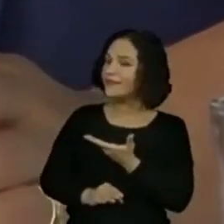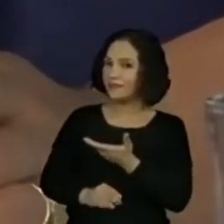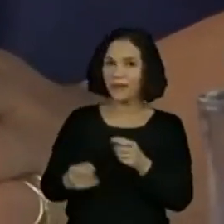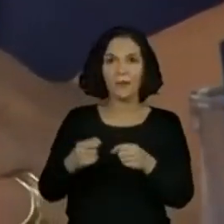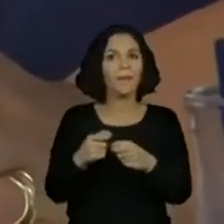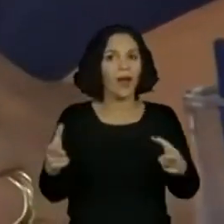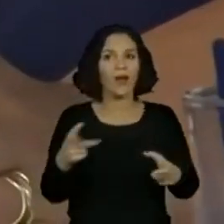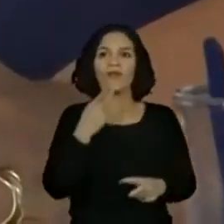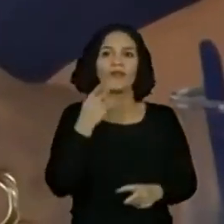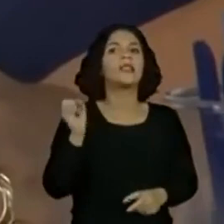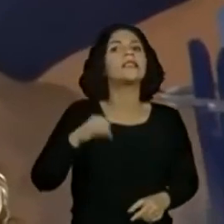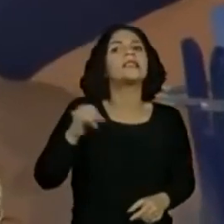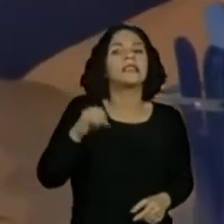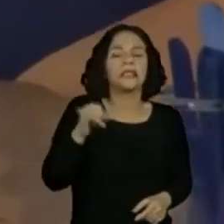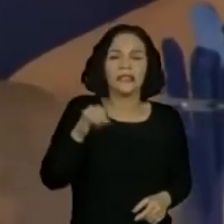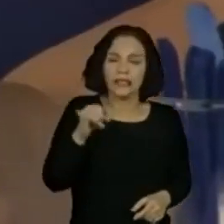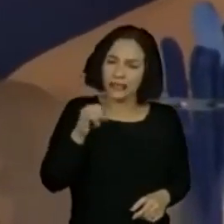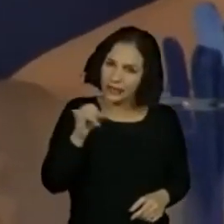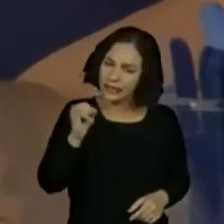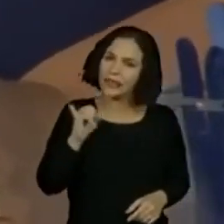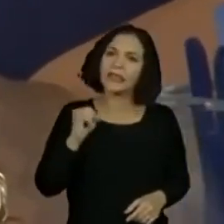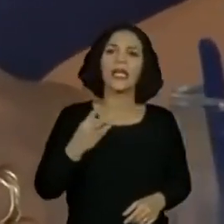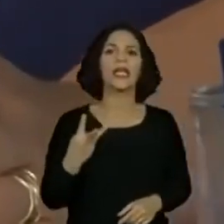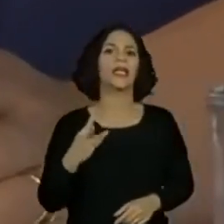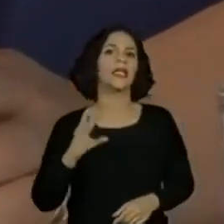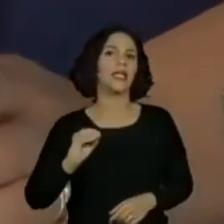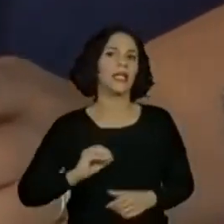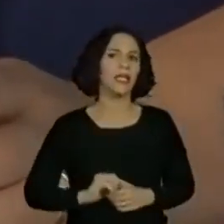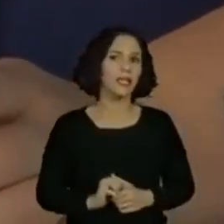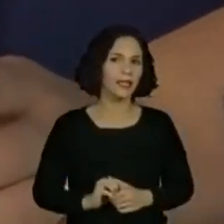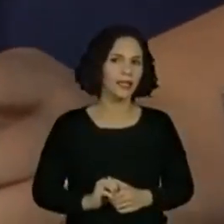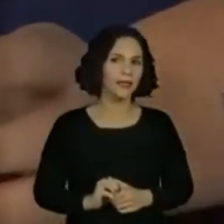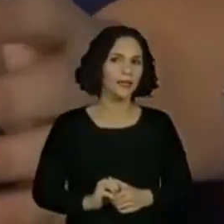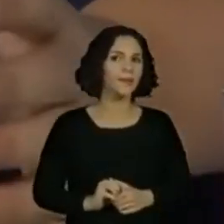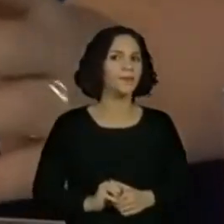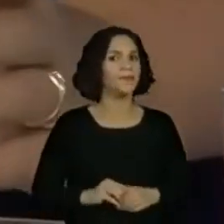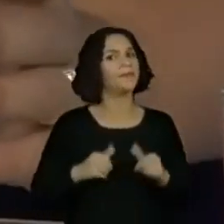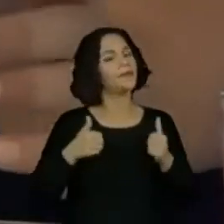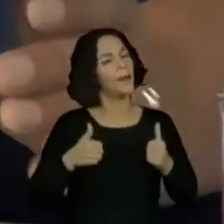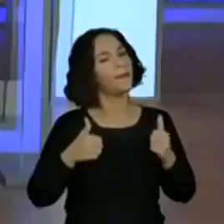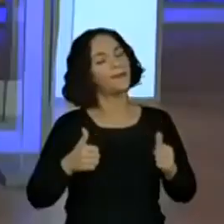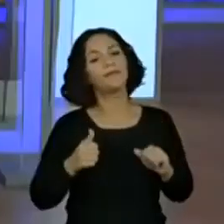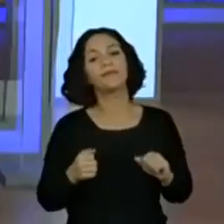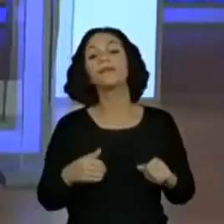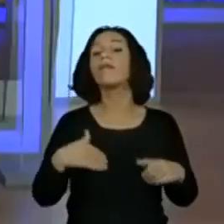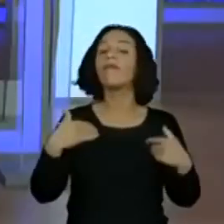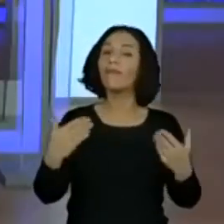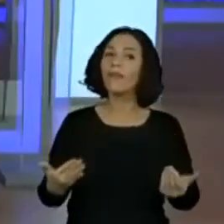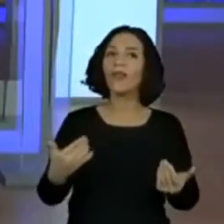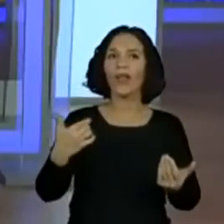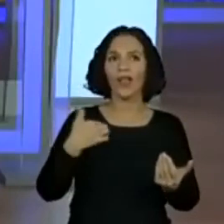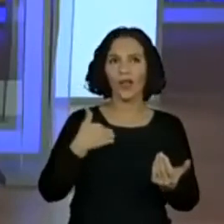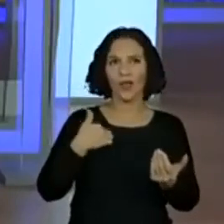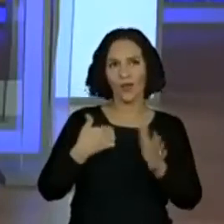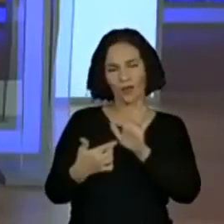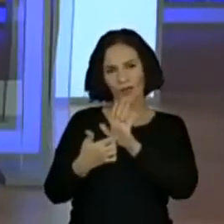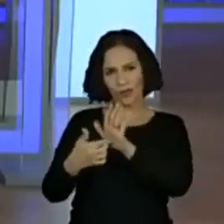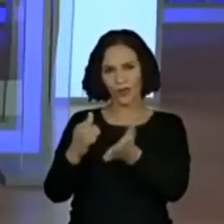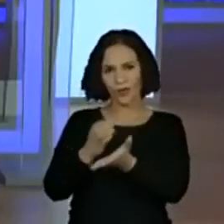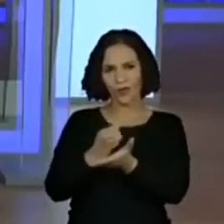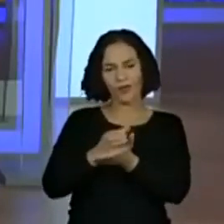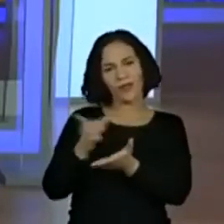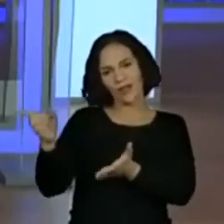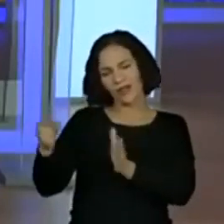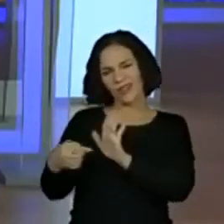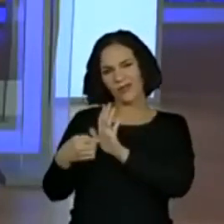maioria, estão aparecendo outros, mas 30 é o que está aparecendo mais, professora. Tá, professora, toda vez que eu for mostrar o copo, eu vou pedir para